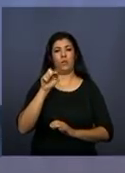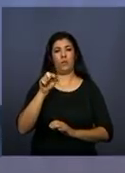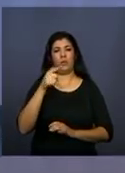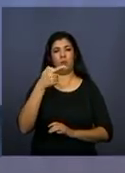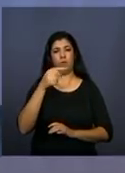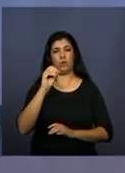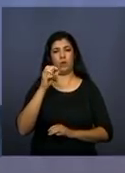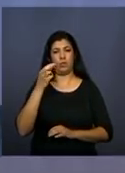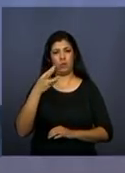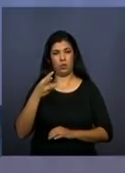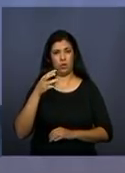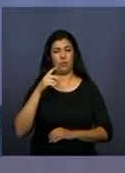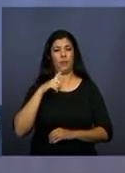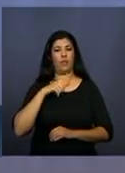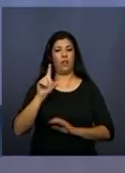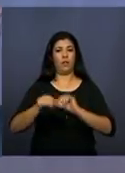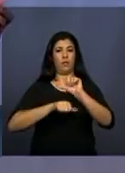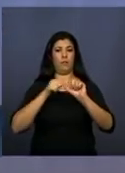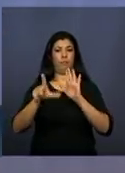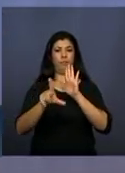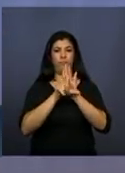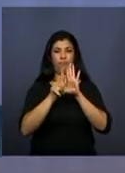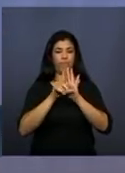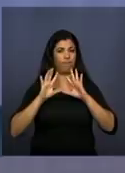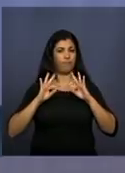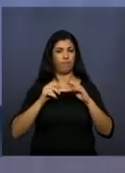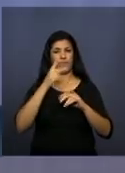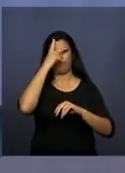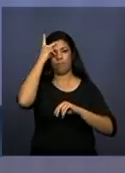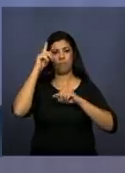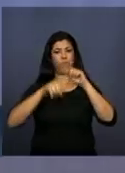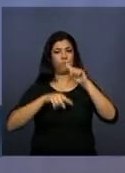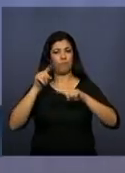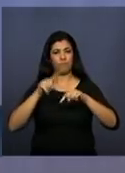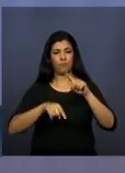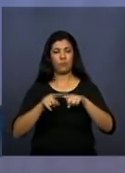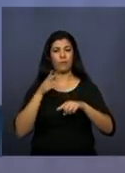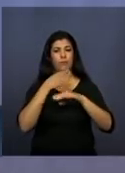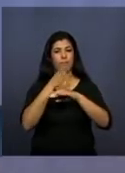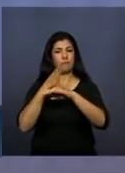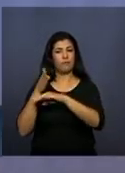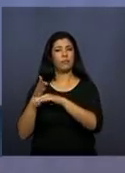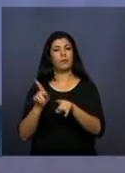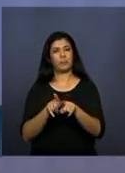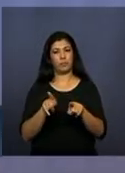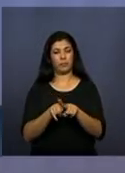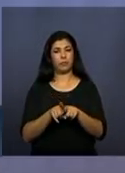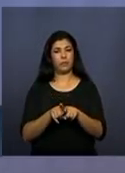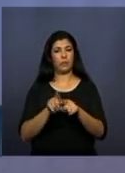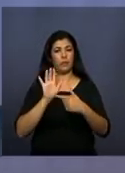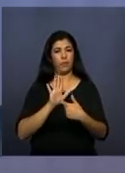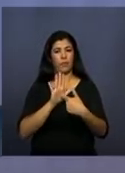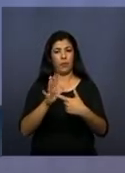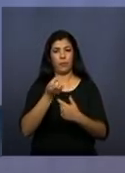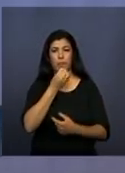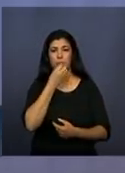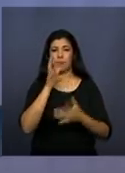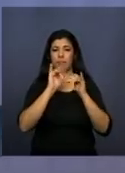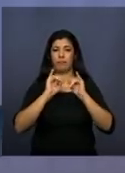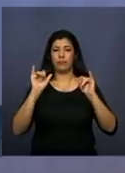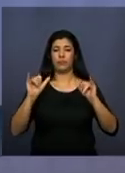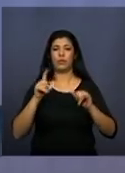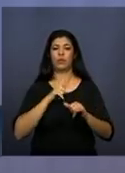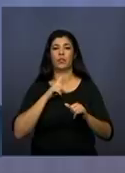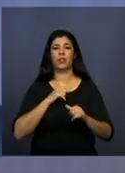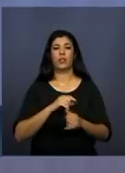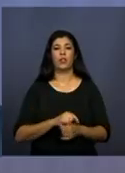vire a lei, né? Ele virando lei a todas as nossas políticas. Né? E aí eu trago também uma coisa muito boa, né? Que é o